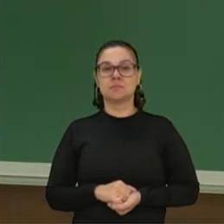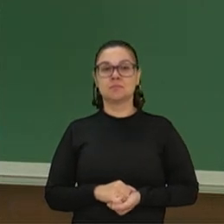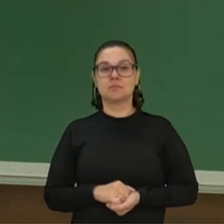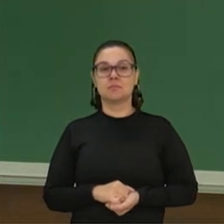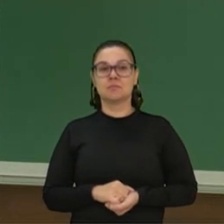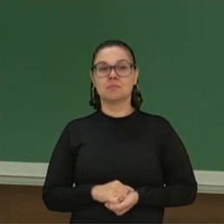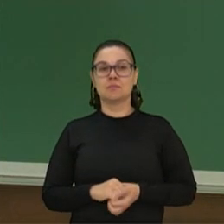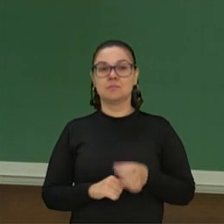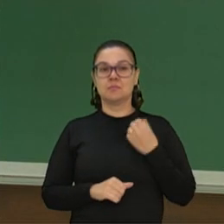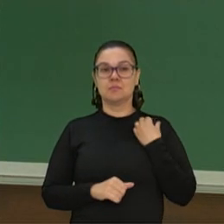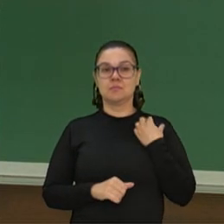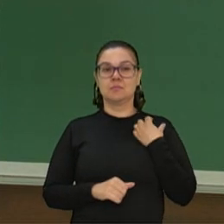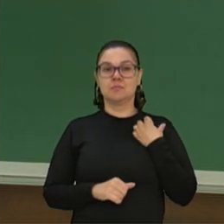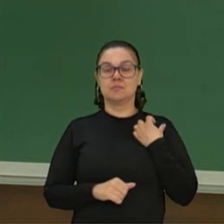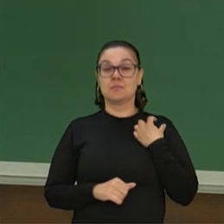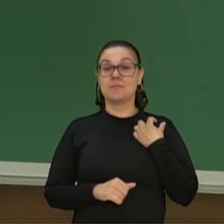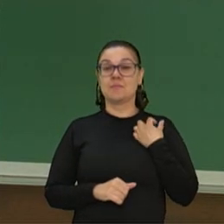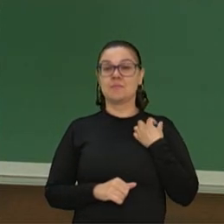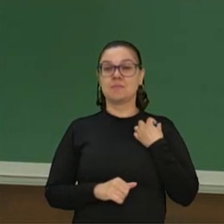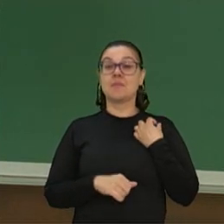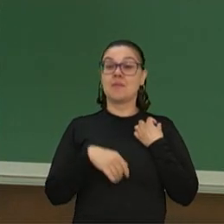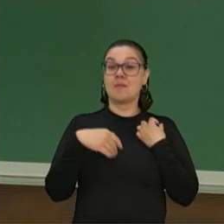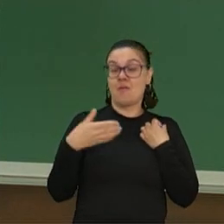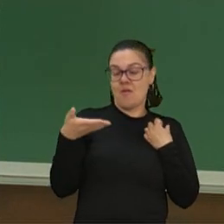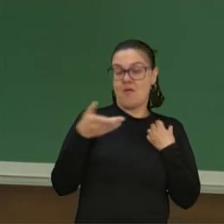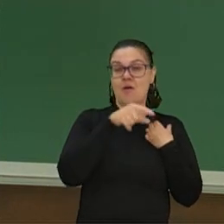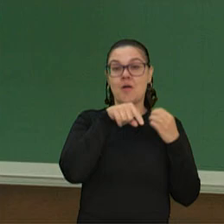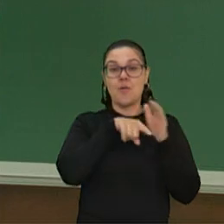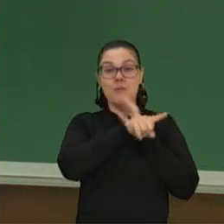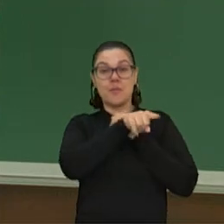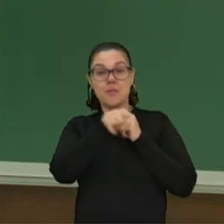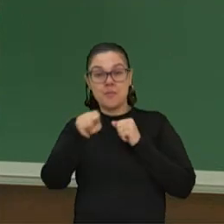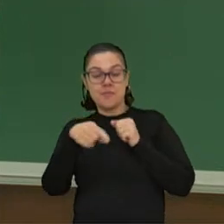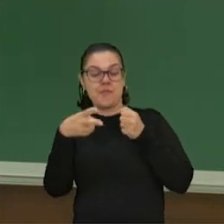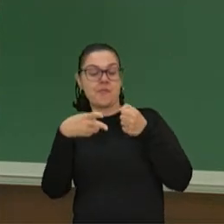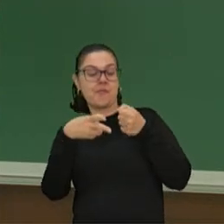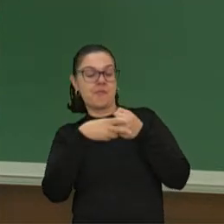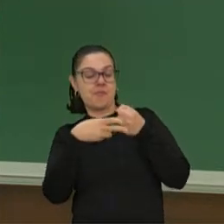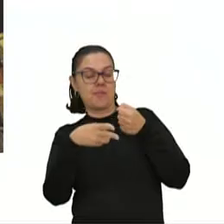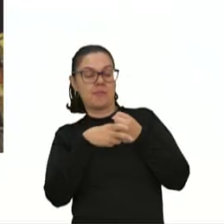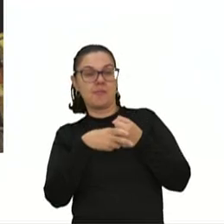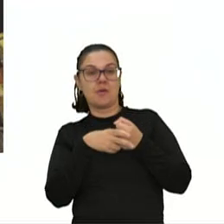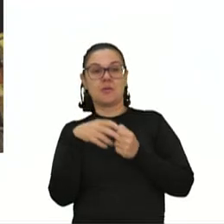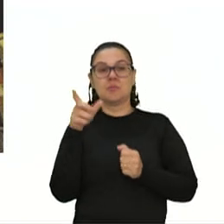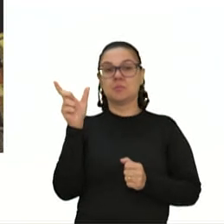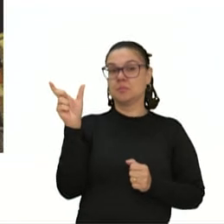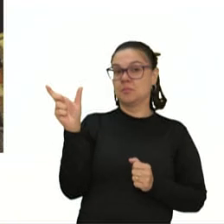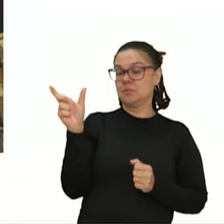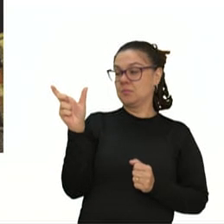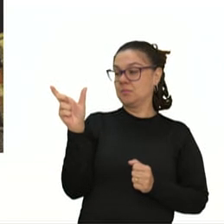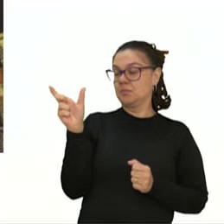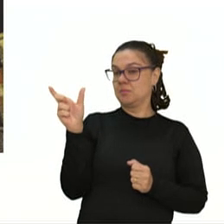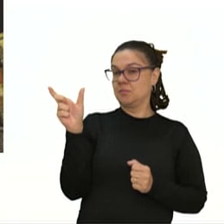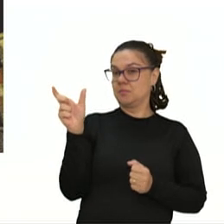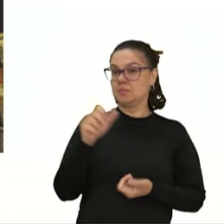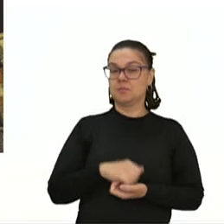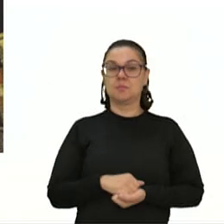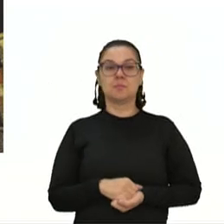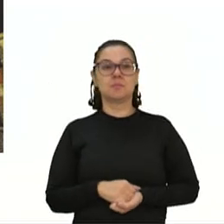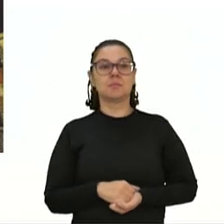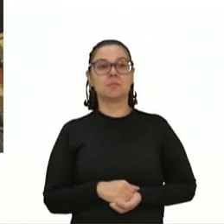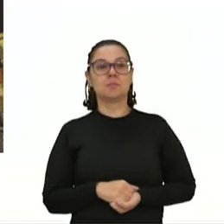question. Então, agora eu pergunto para vocês, ó, o verbo to ma'am não existe na língua